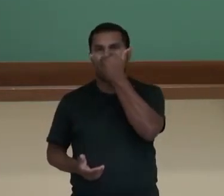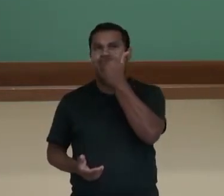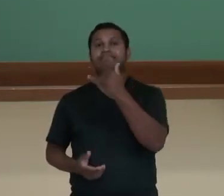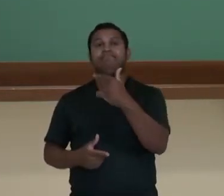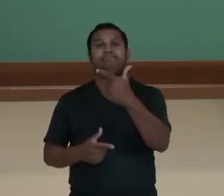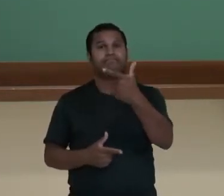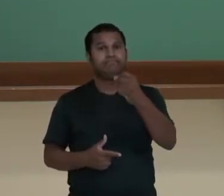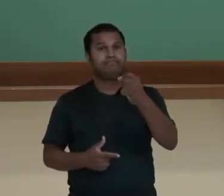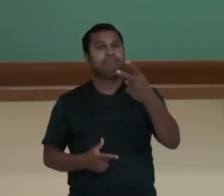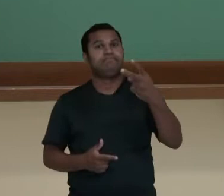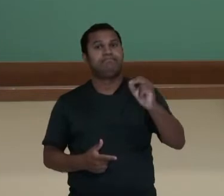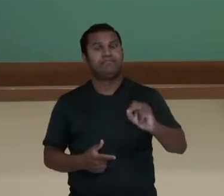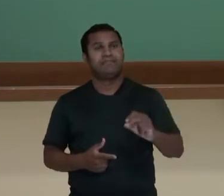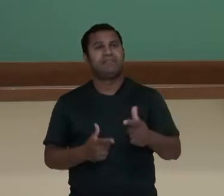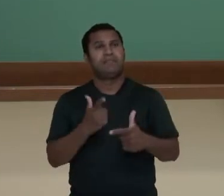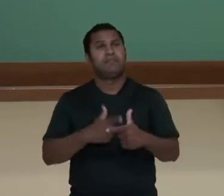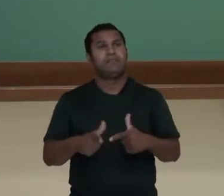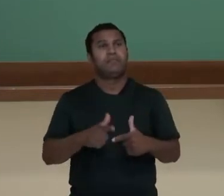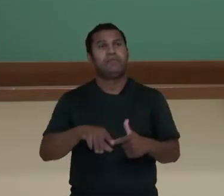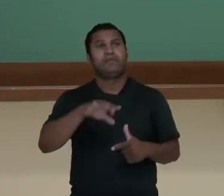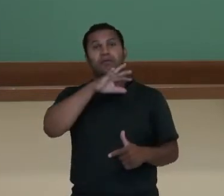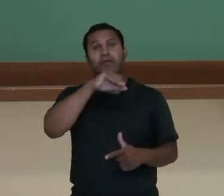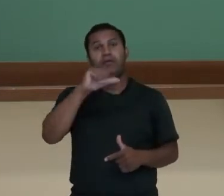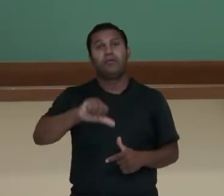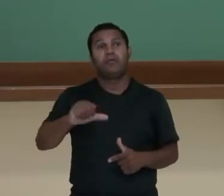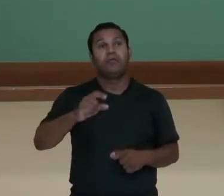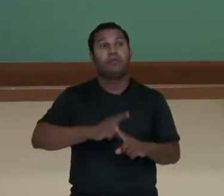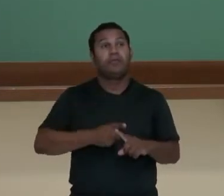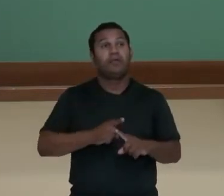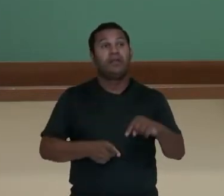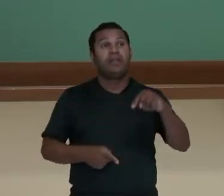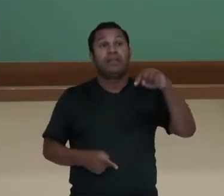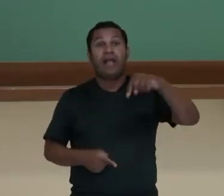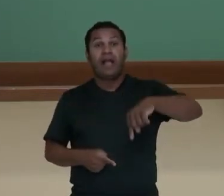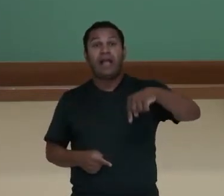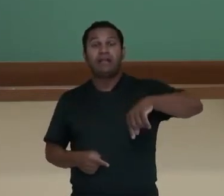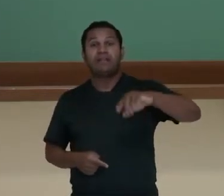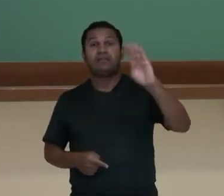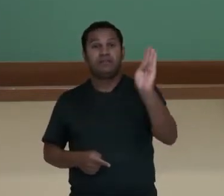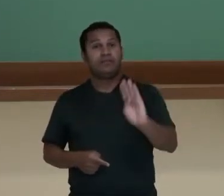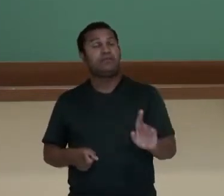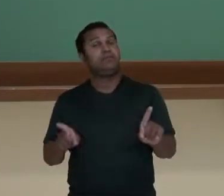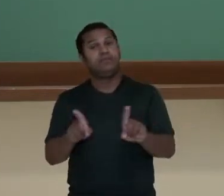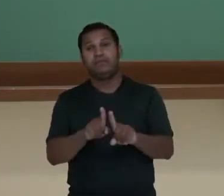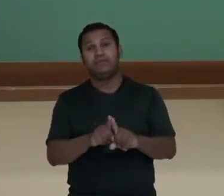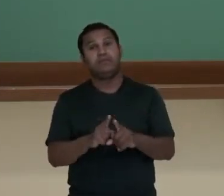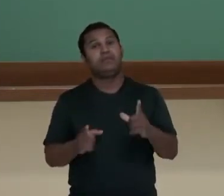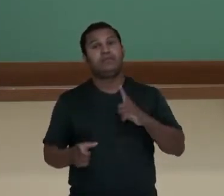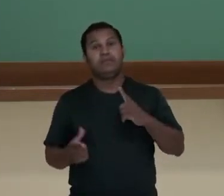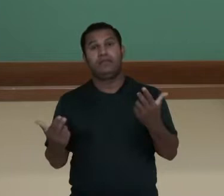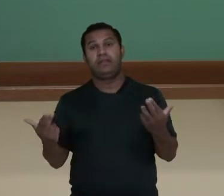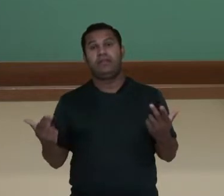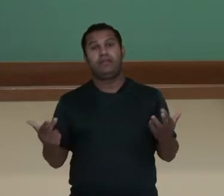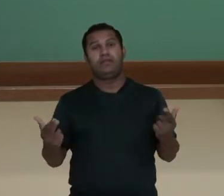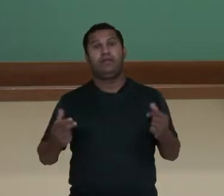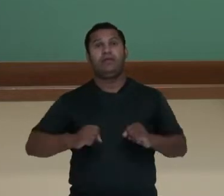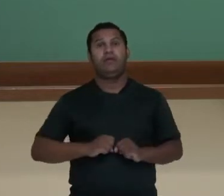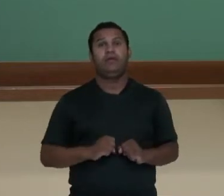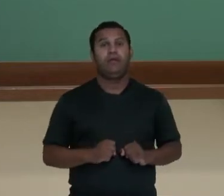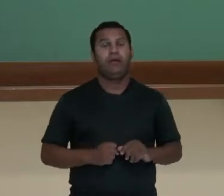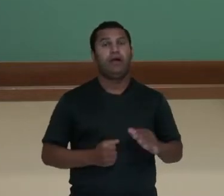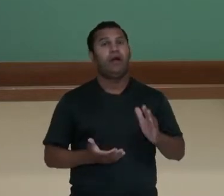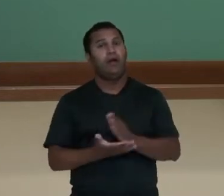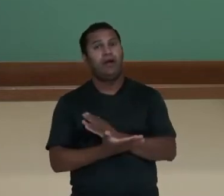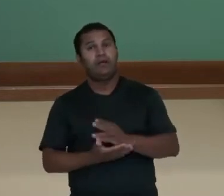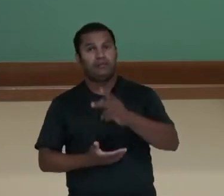e de outras nações. Quando a gente analisa esses processos imigratórios, principalmente decorrentes de